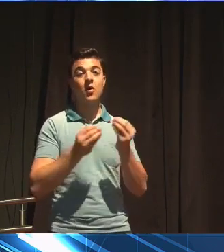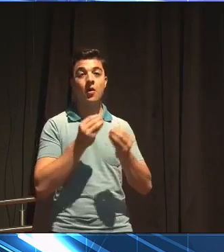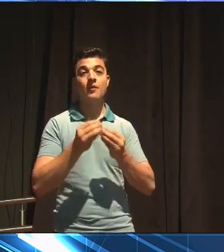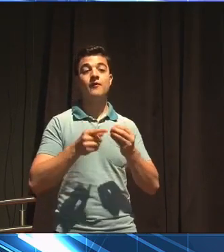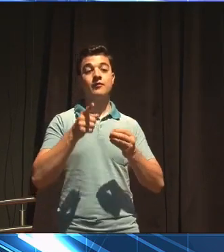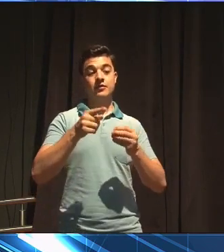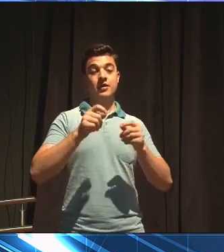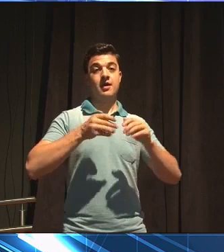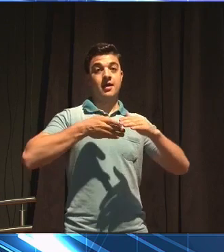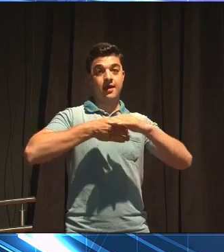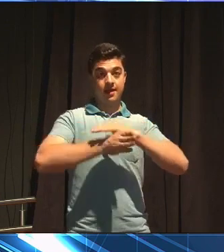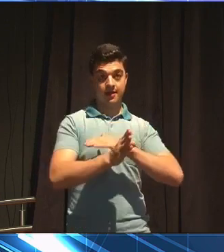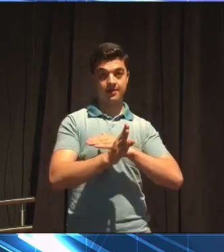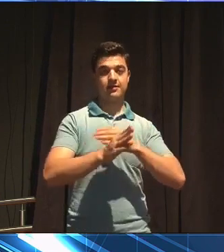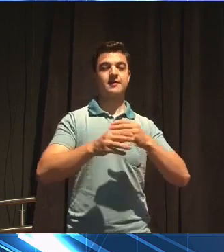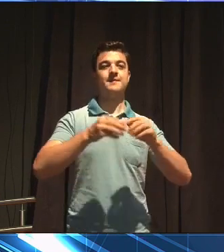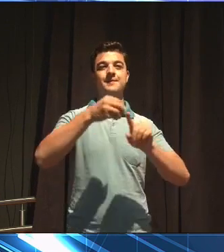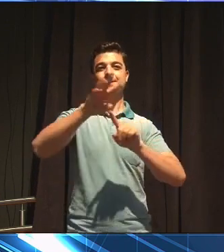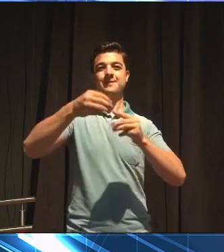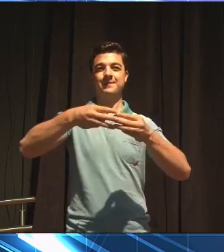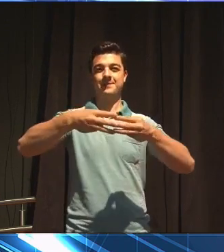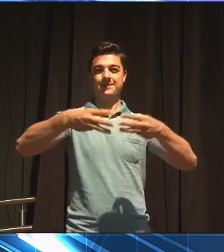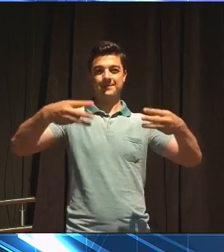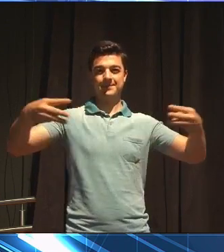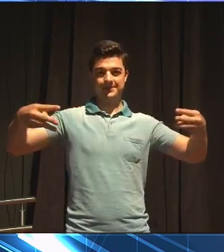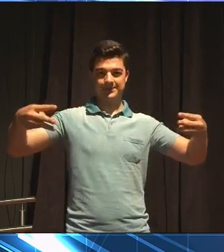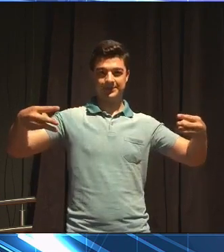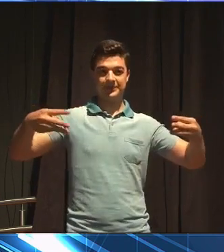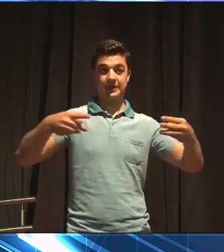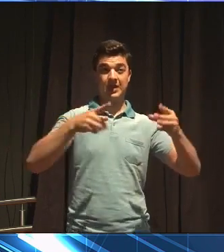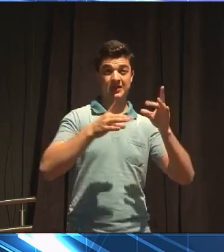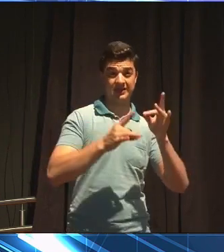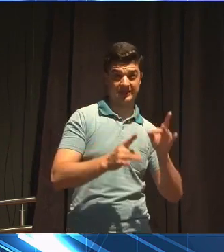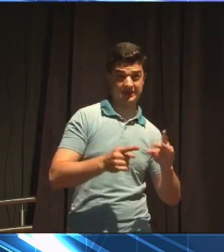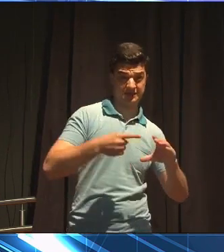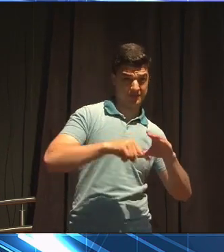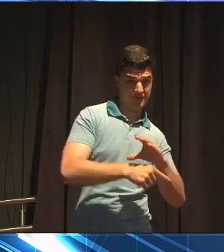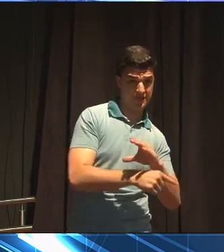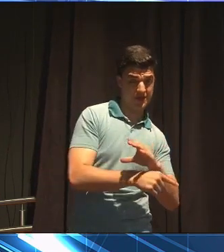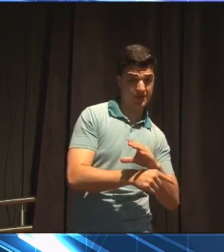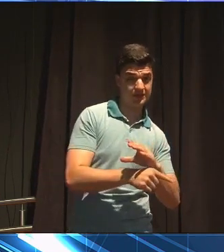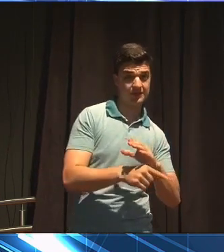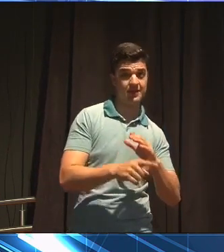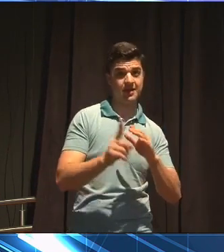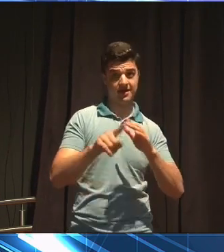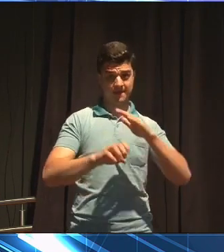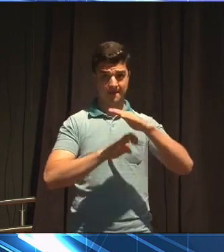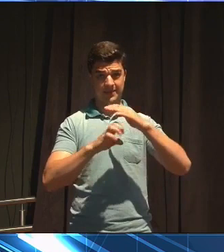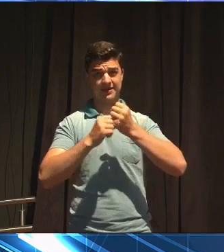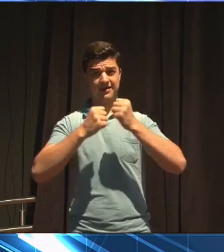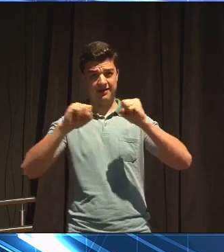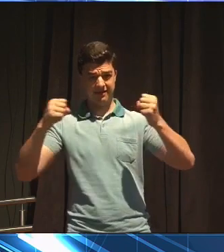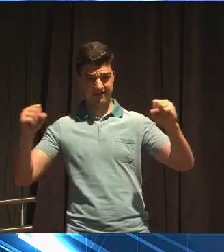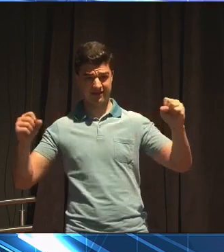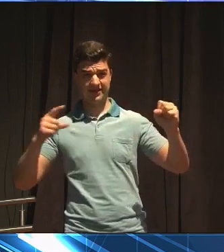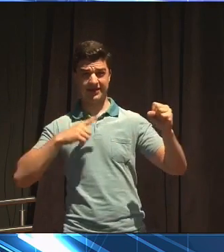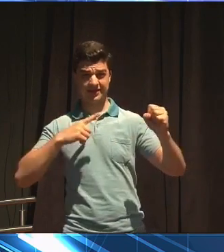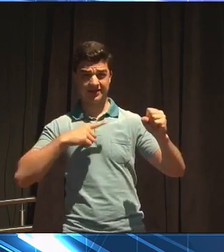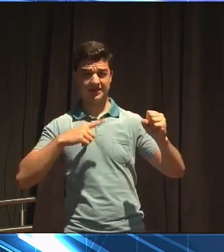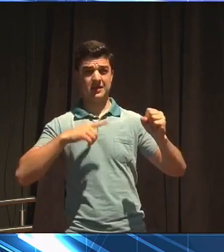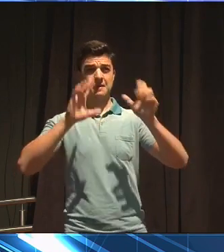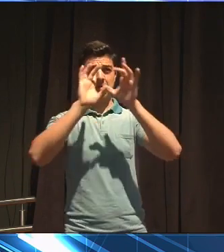microserviço, se ele é muito complexo, com muitas APIs, de uma empresa muito grande, com centenas de